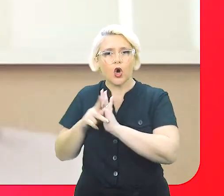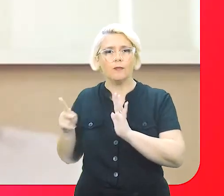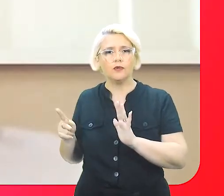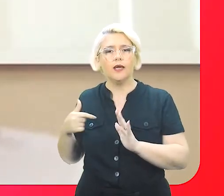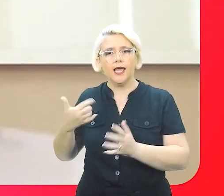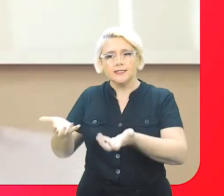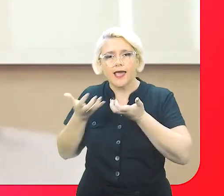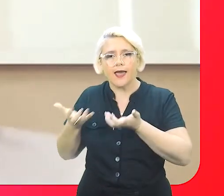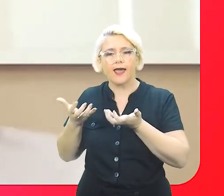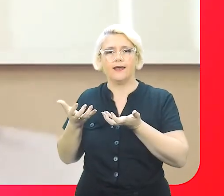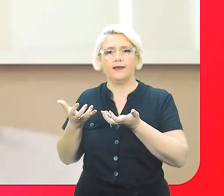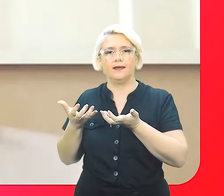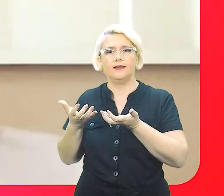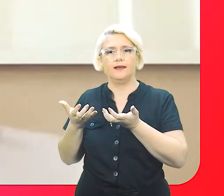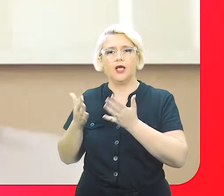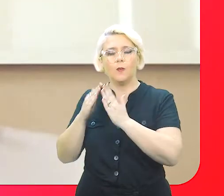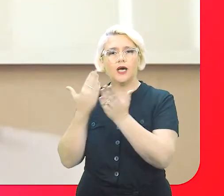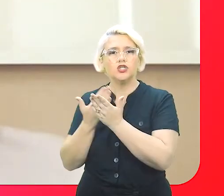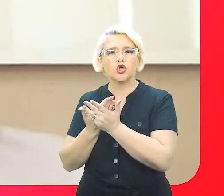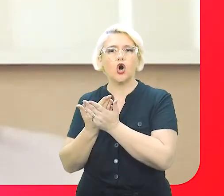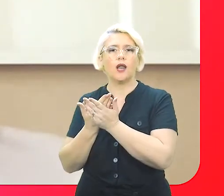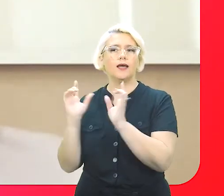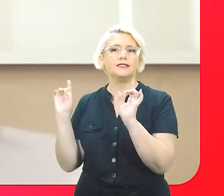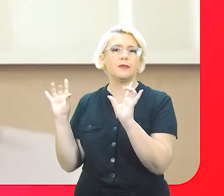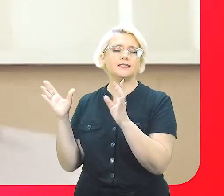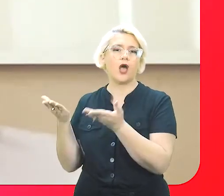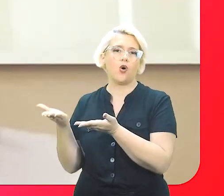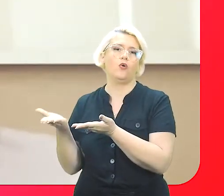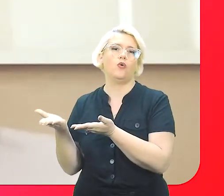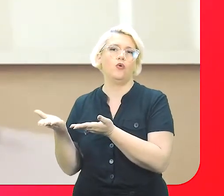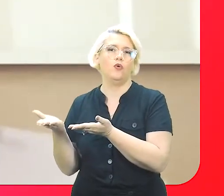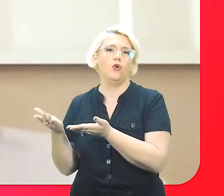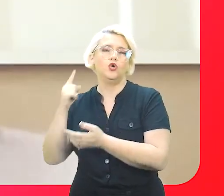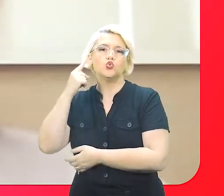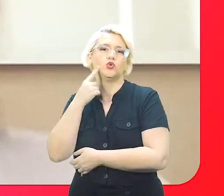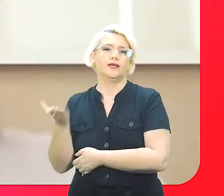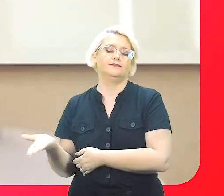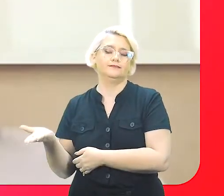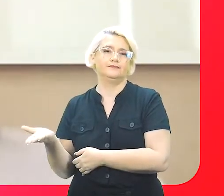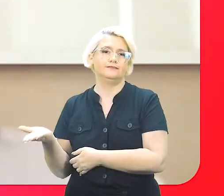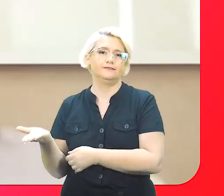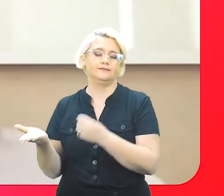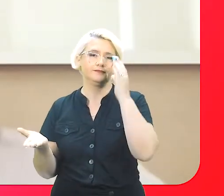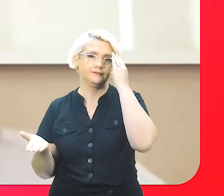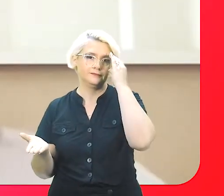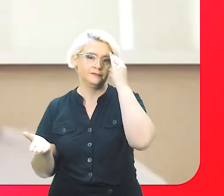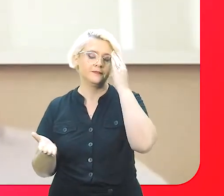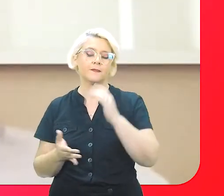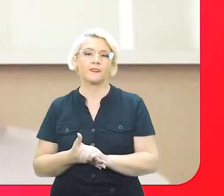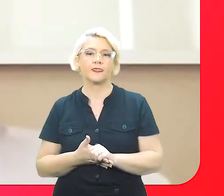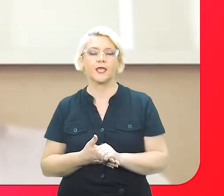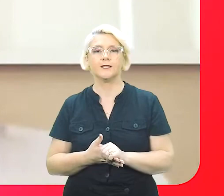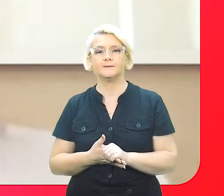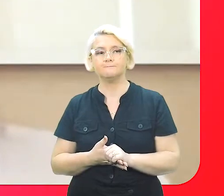que eles tivessem uma escola especial surda.